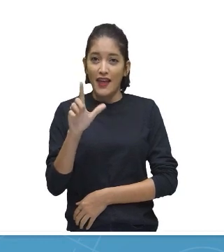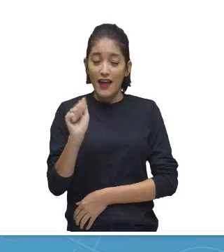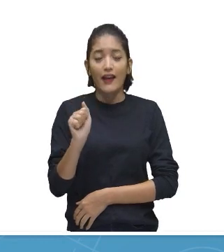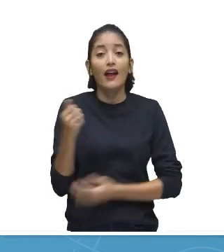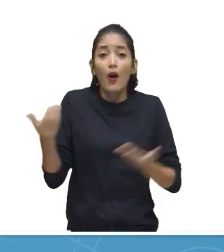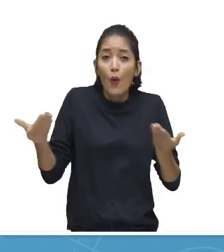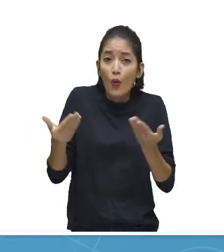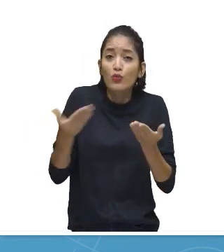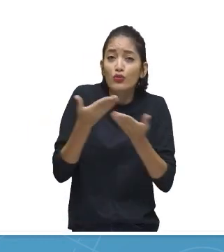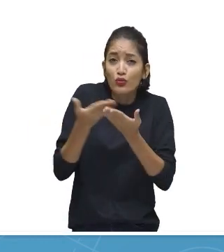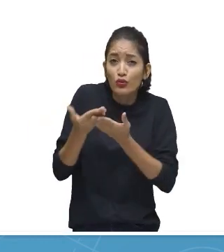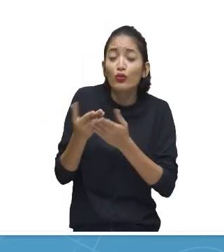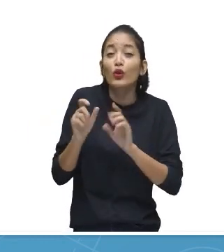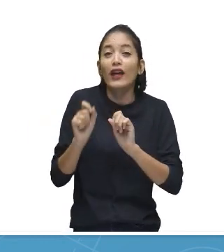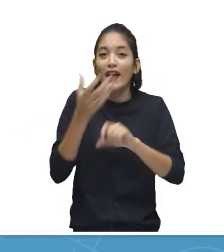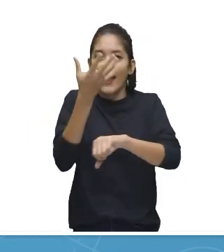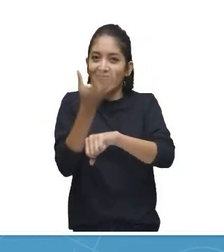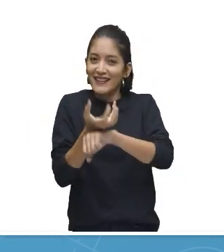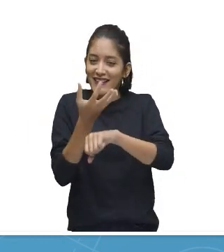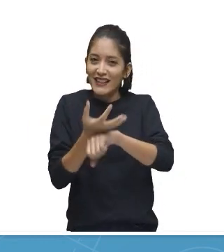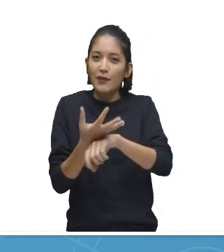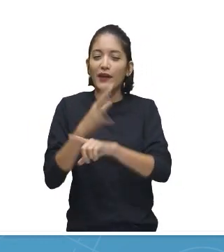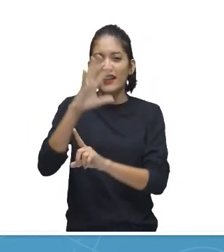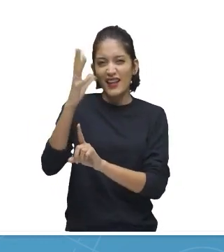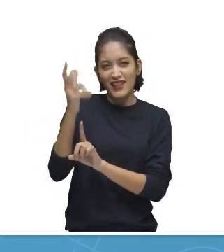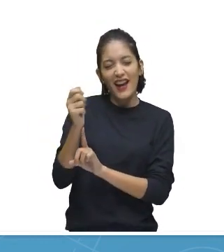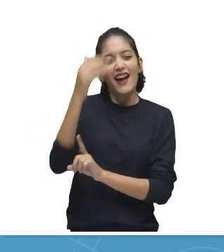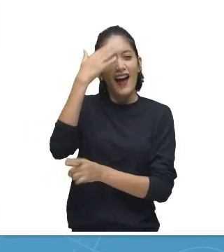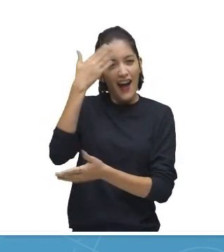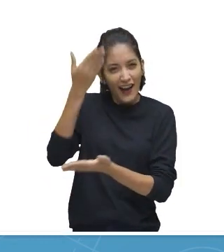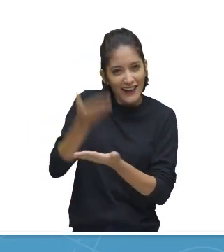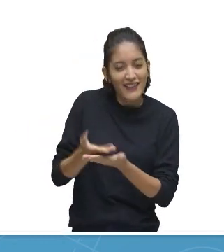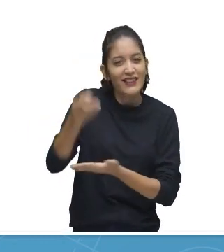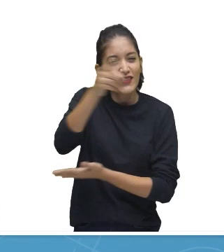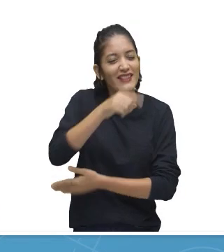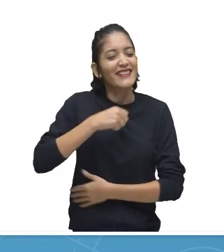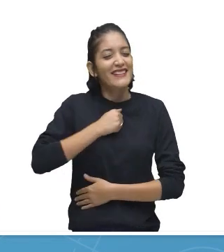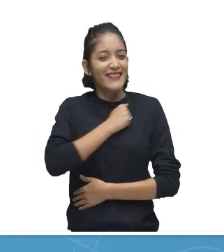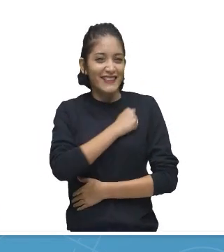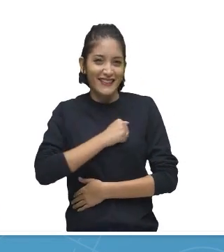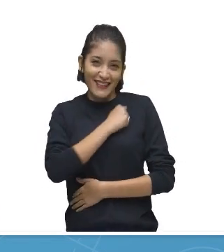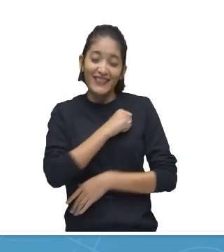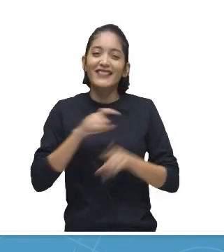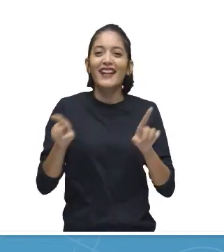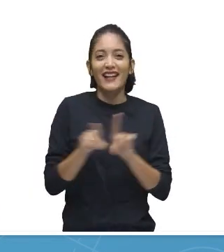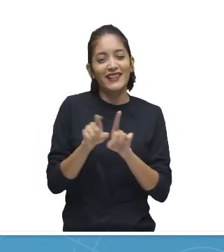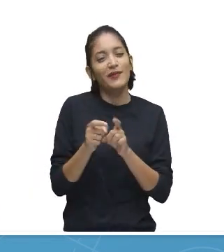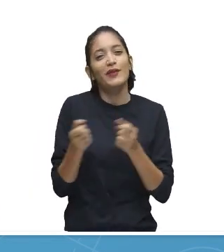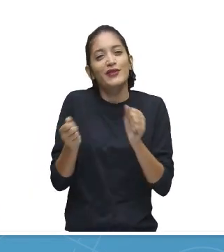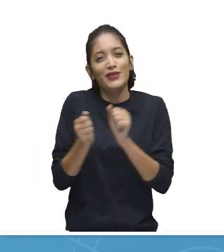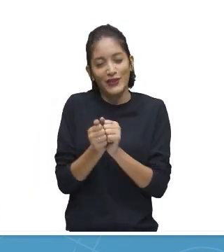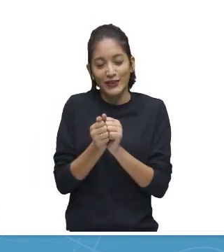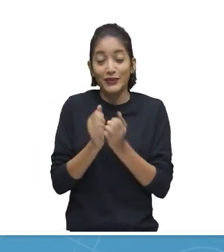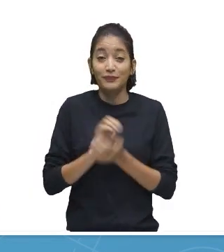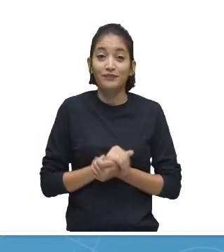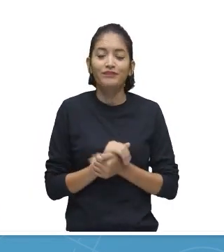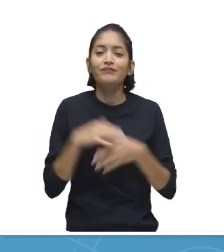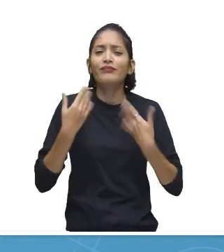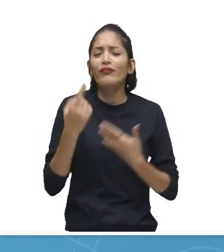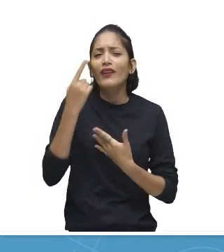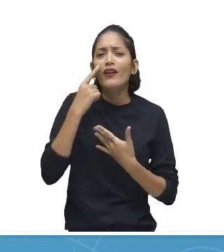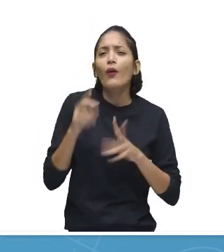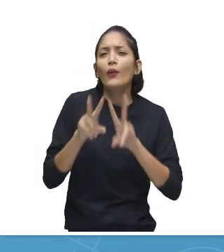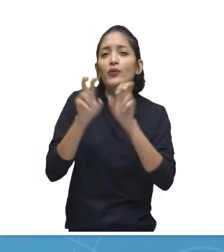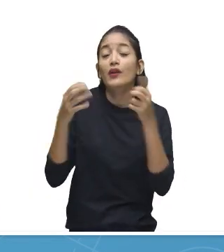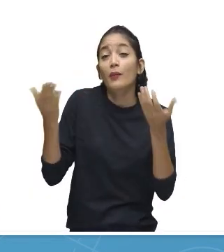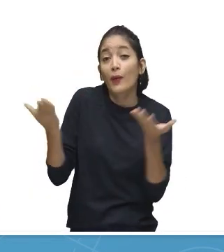nossa aula de arte, que eu tenho certeza que vocês também já estavam sentindo saudade de fazer arte junto com a gente, né? Então vamos ver qual é o conteúdo da